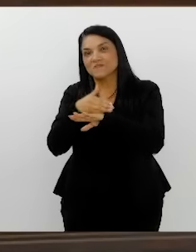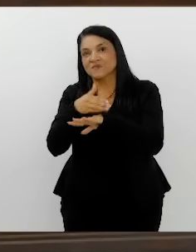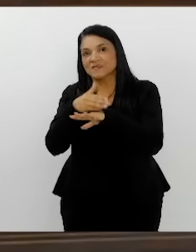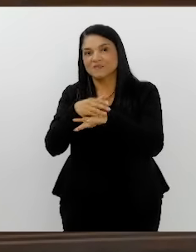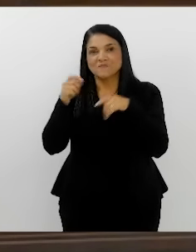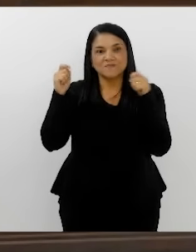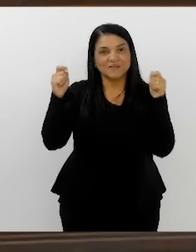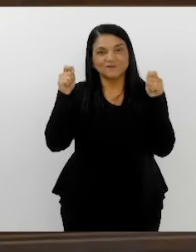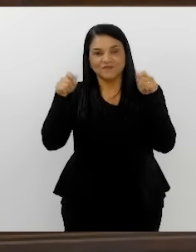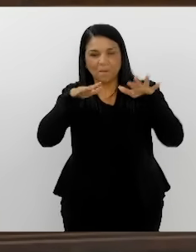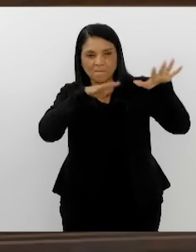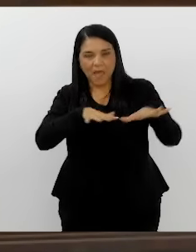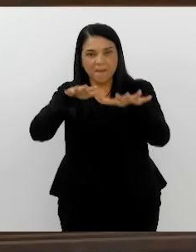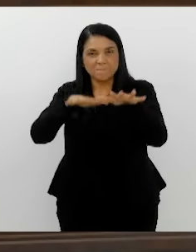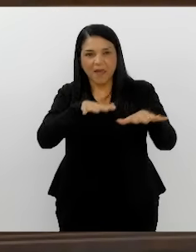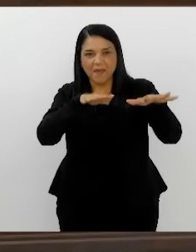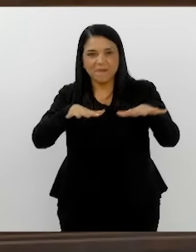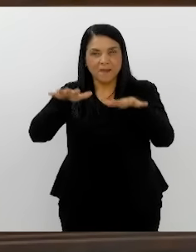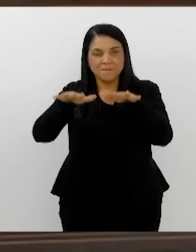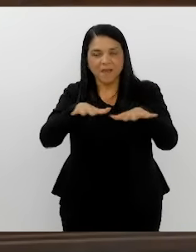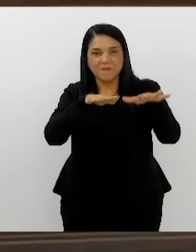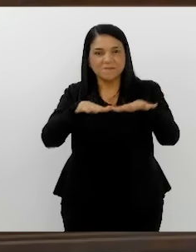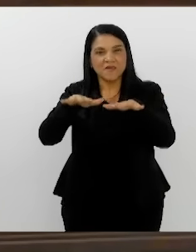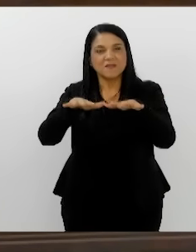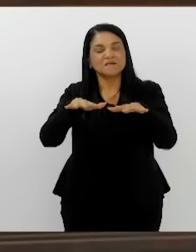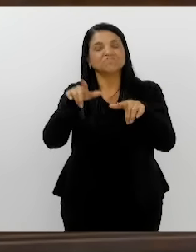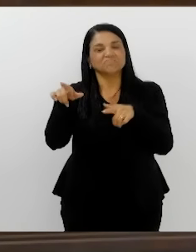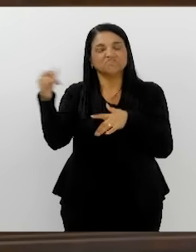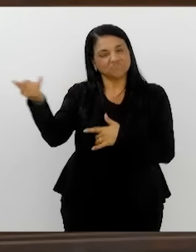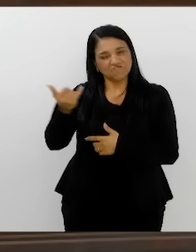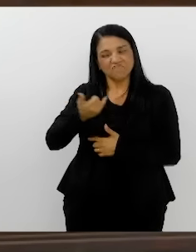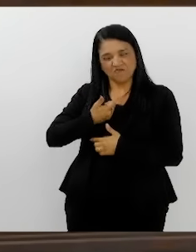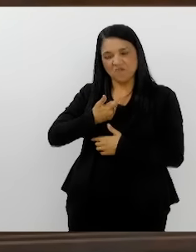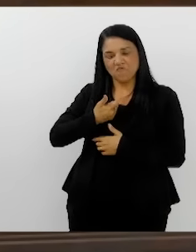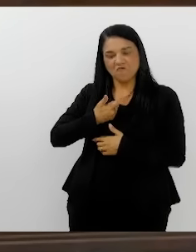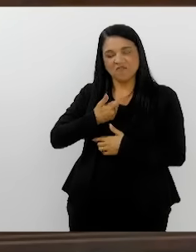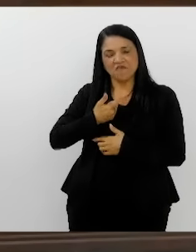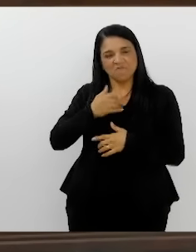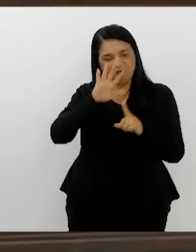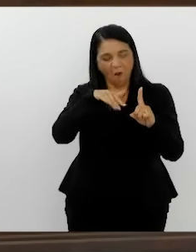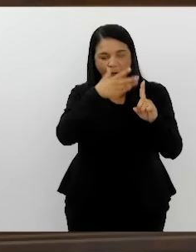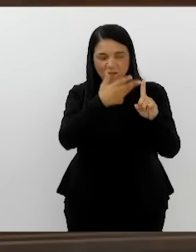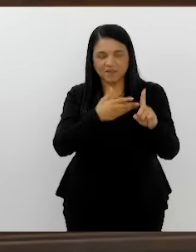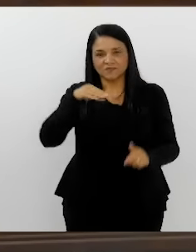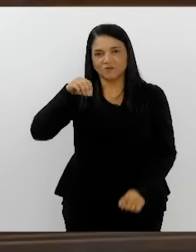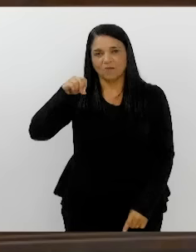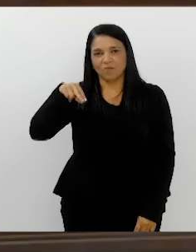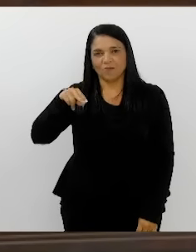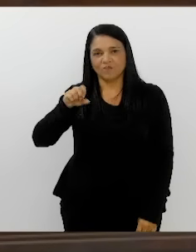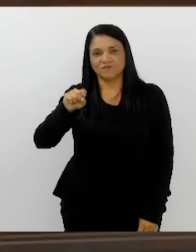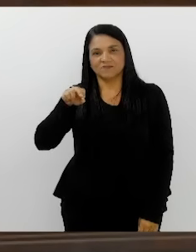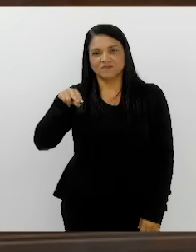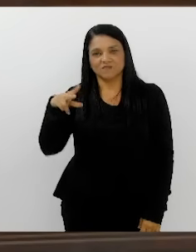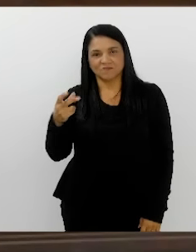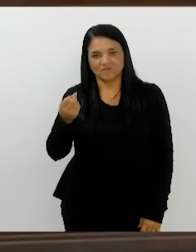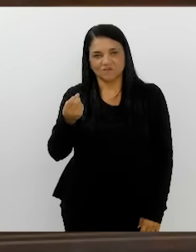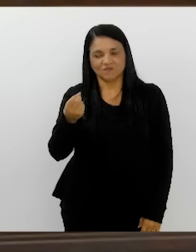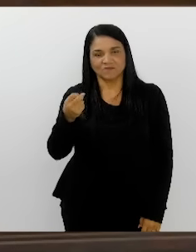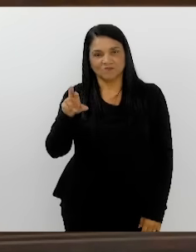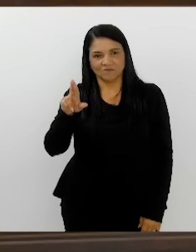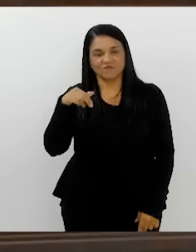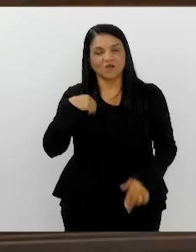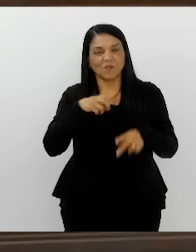me disse que faria essa justa homenagem a Monsenhor, e aqui estamos. Cumprimento essa